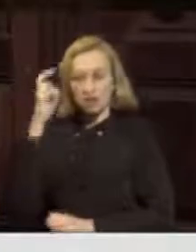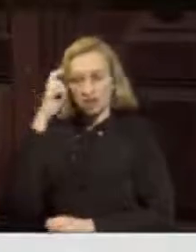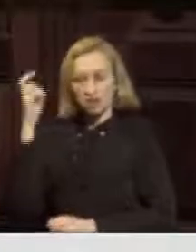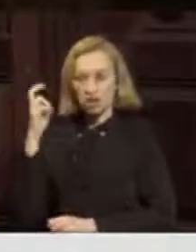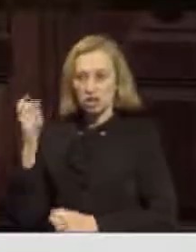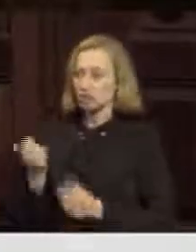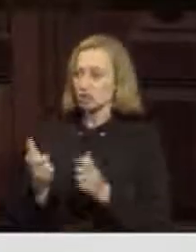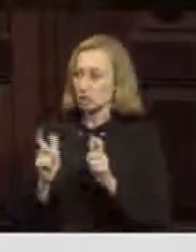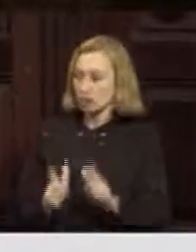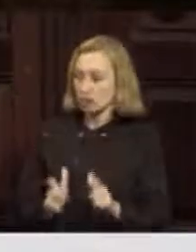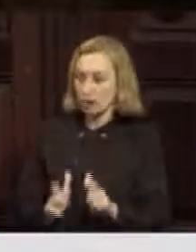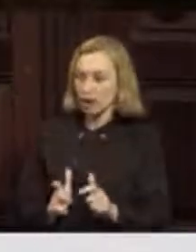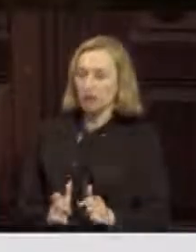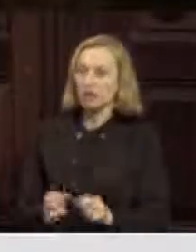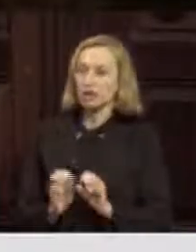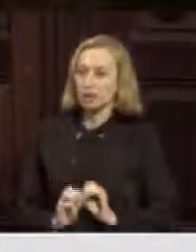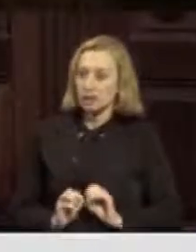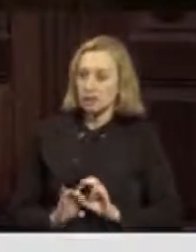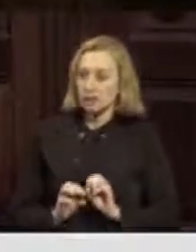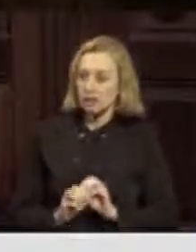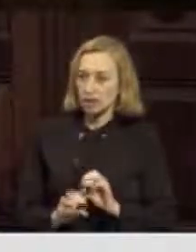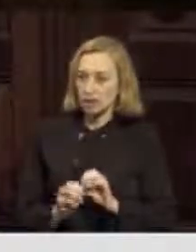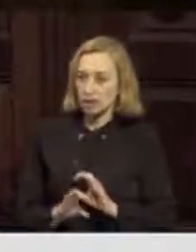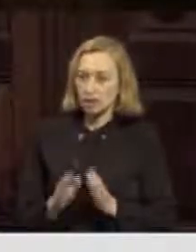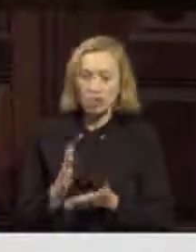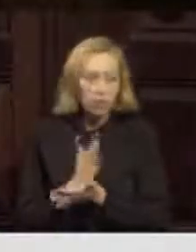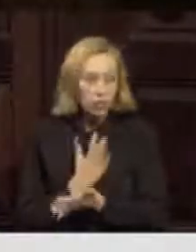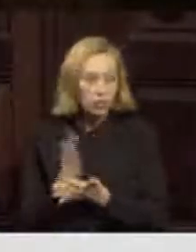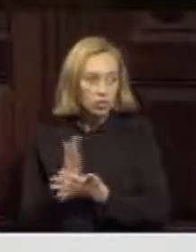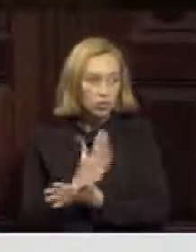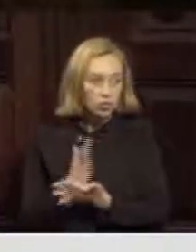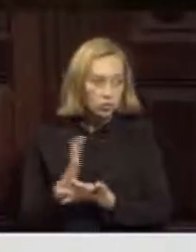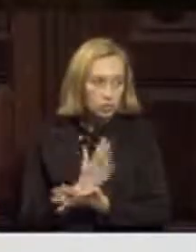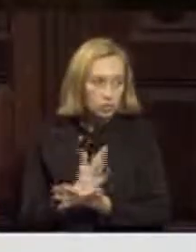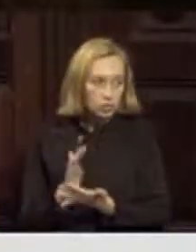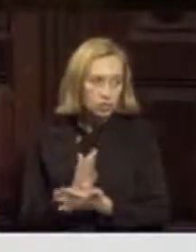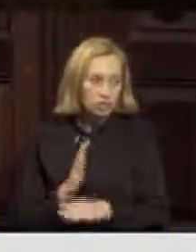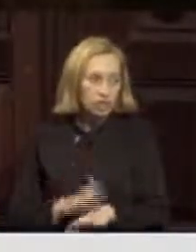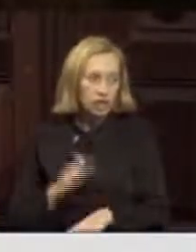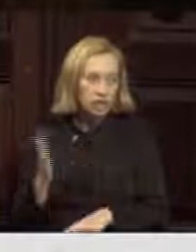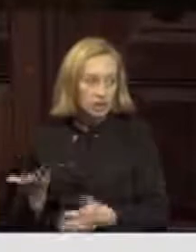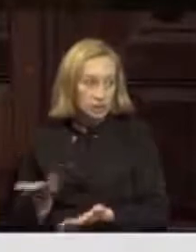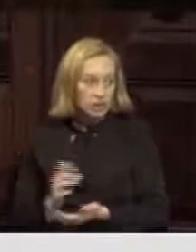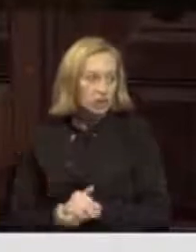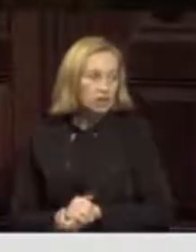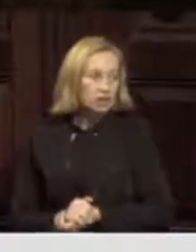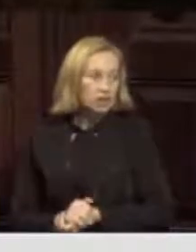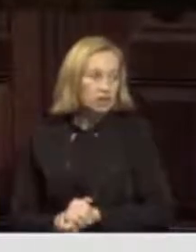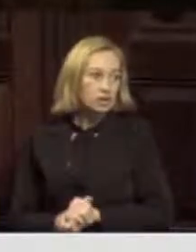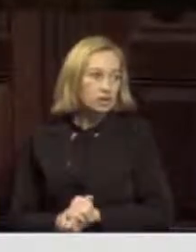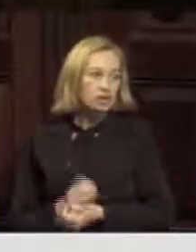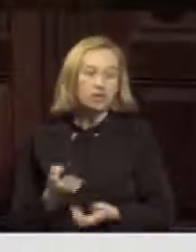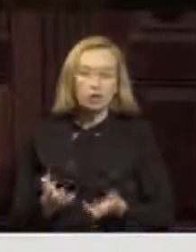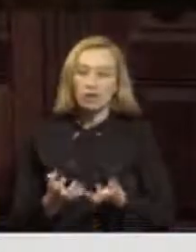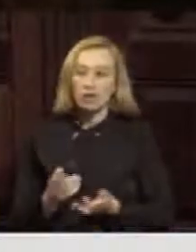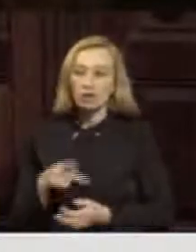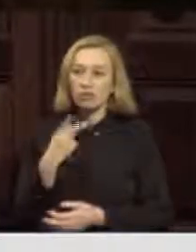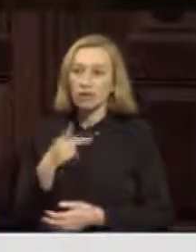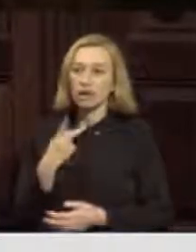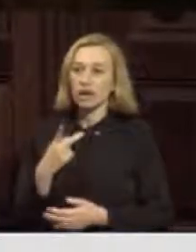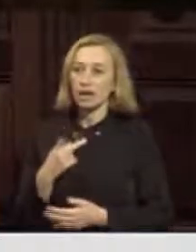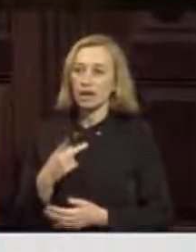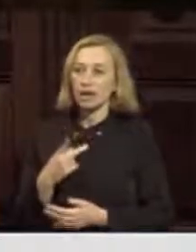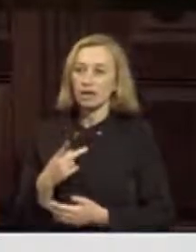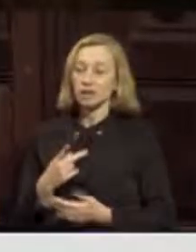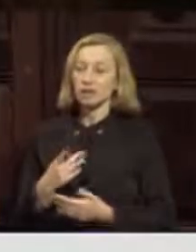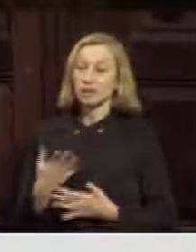instituições de educação, algumas mais do que seculares. Então eu quero registrar a satisfação de